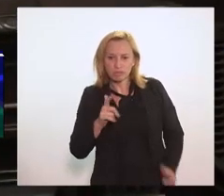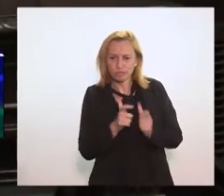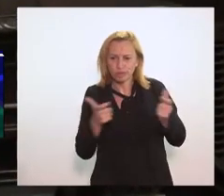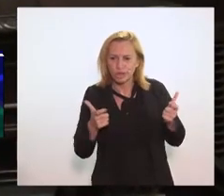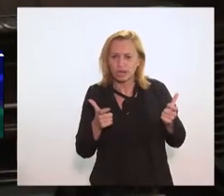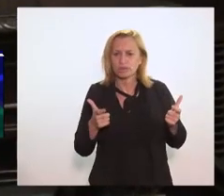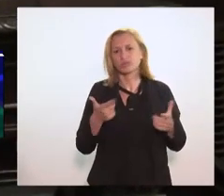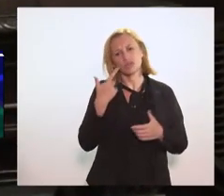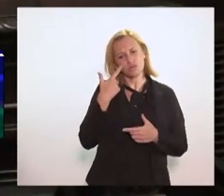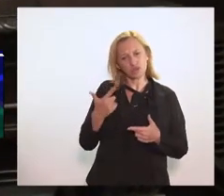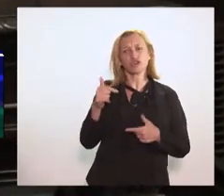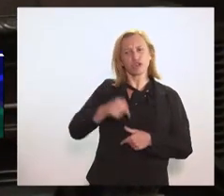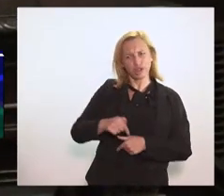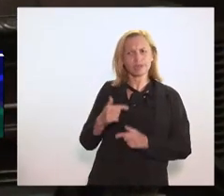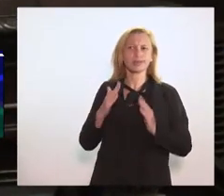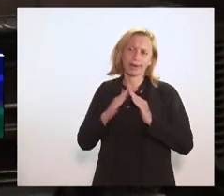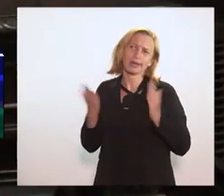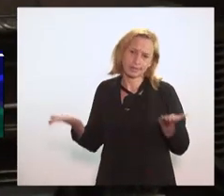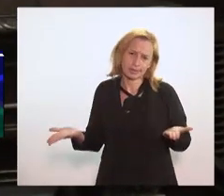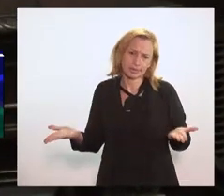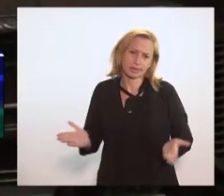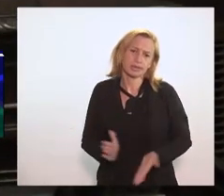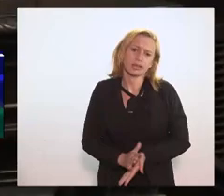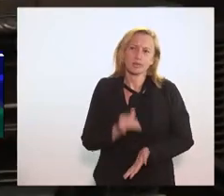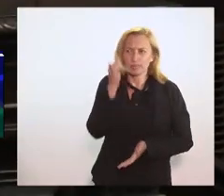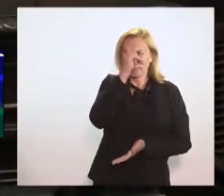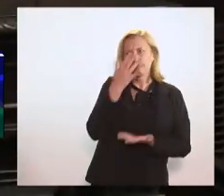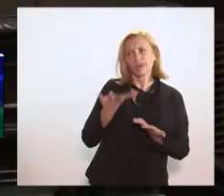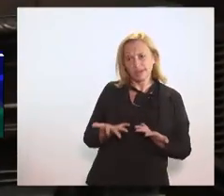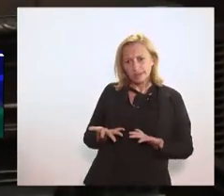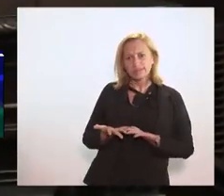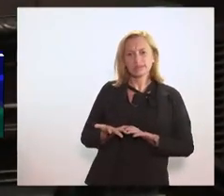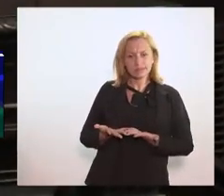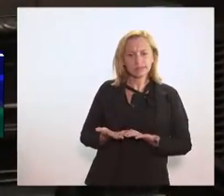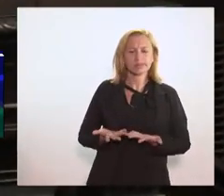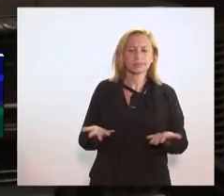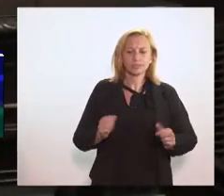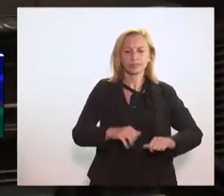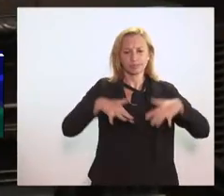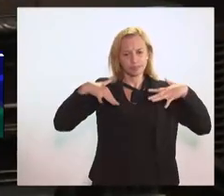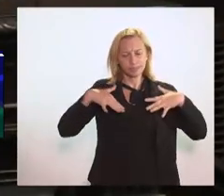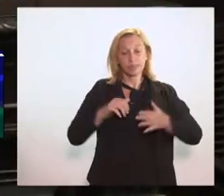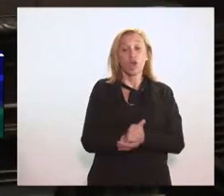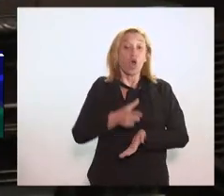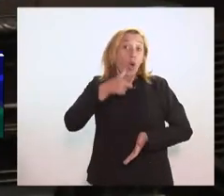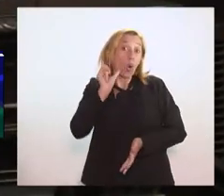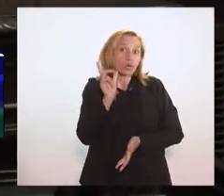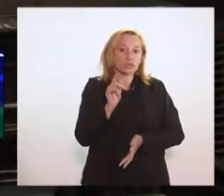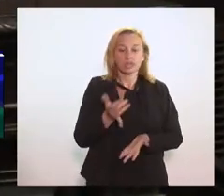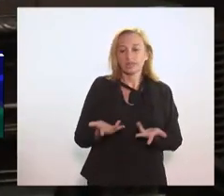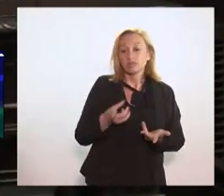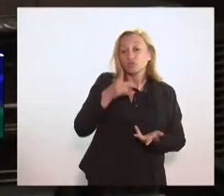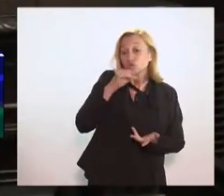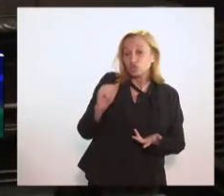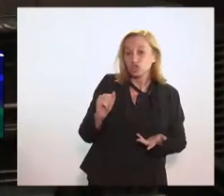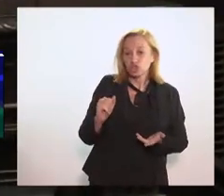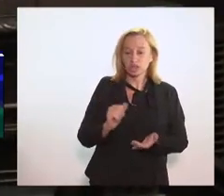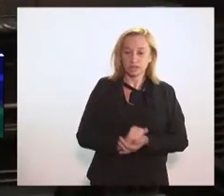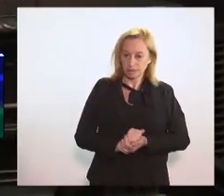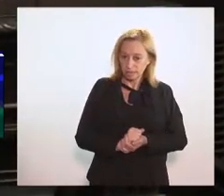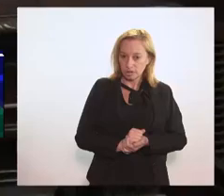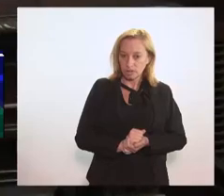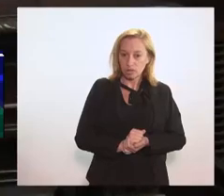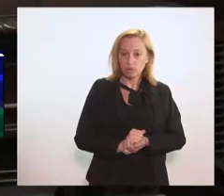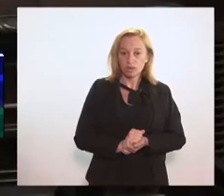tenho presenciado aqui no plenário da Assembleia Legislativa. Ontem, por exemplo, foi um dia emblemático que